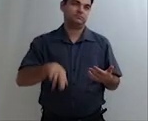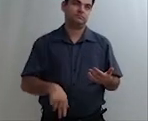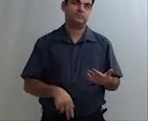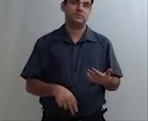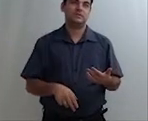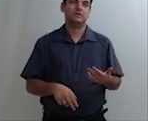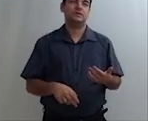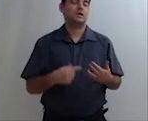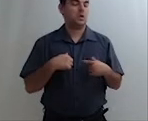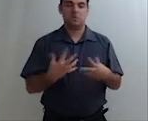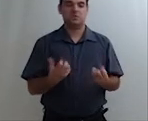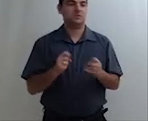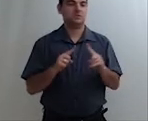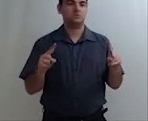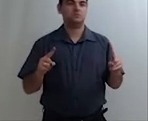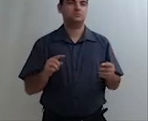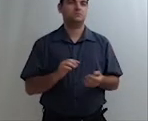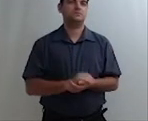embargos